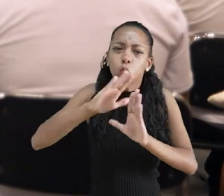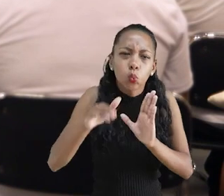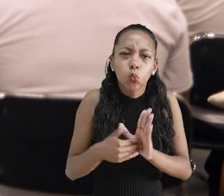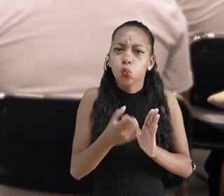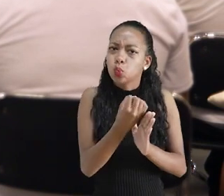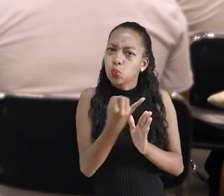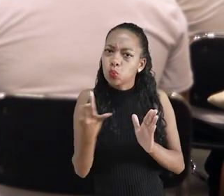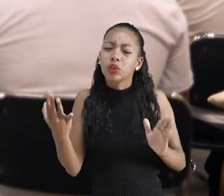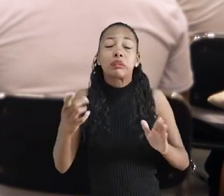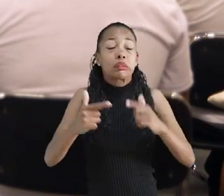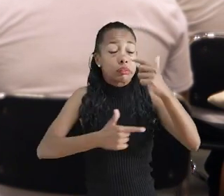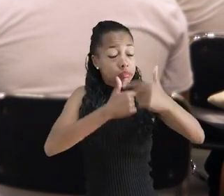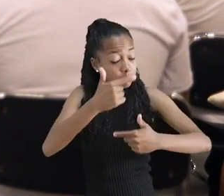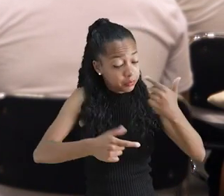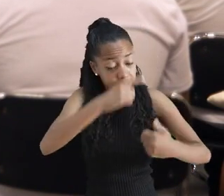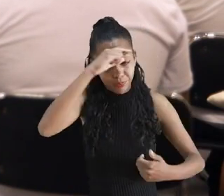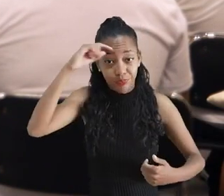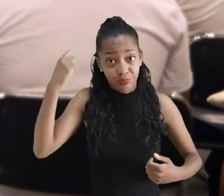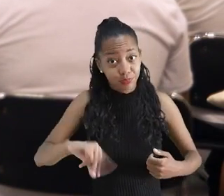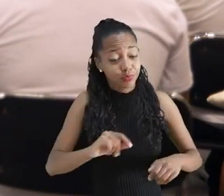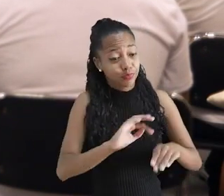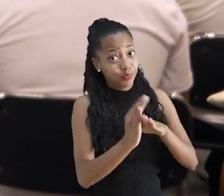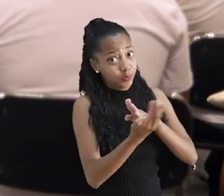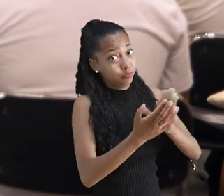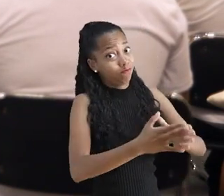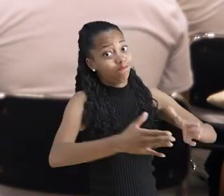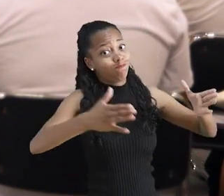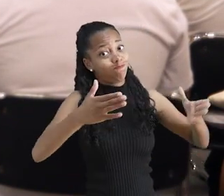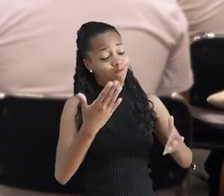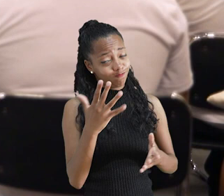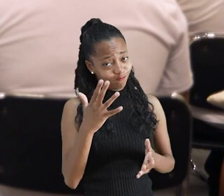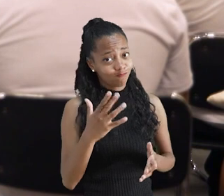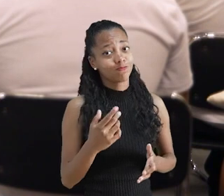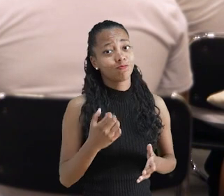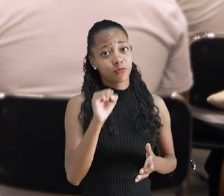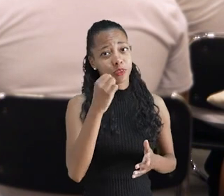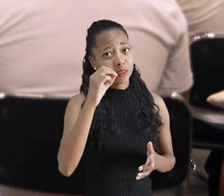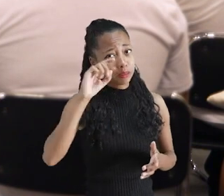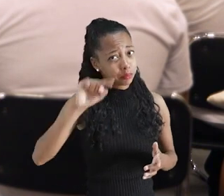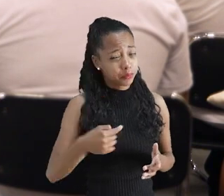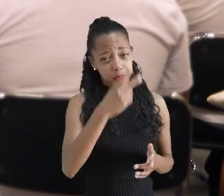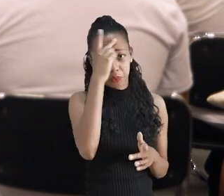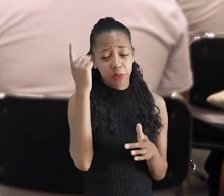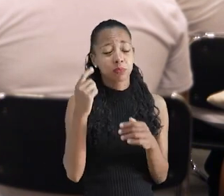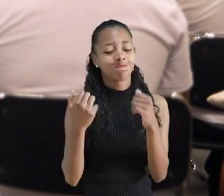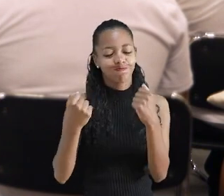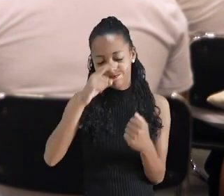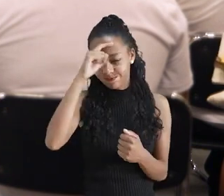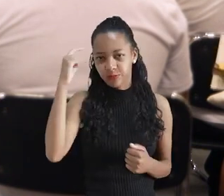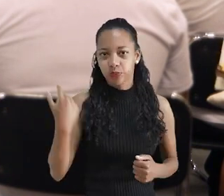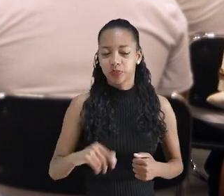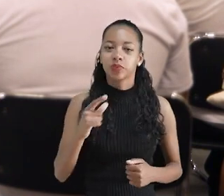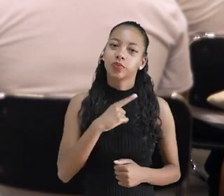tudo né um trabalho muito grande é um bairro bastante grande né com mais ou menos 80.000 pessoas a gente conseguiu fazer isso tá